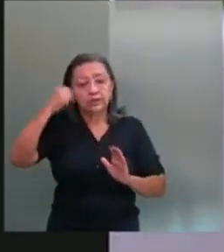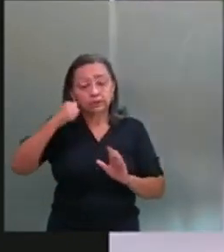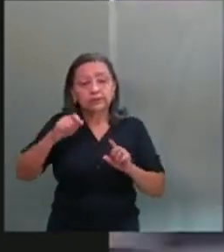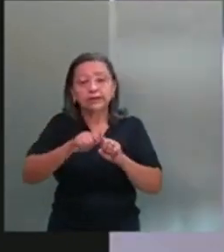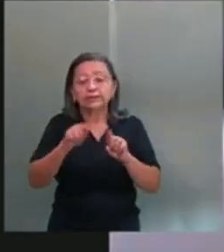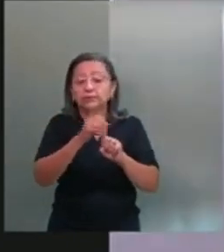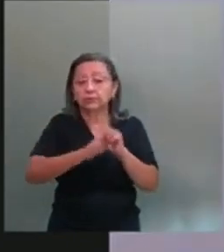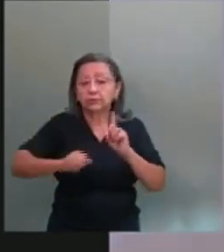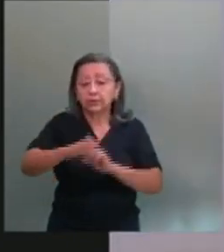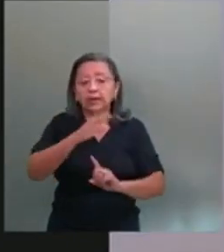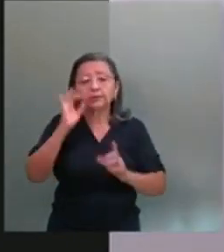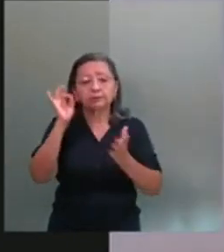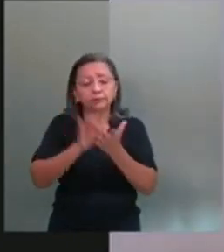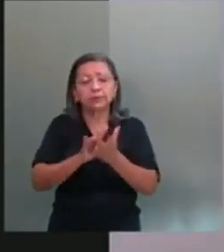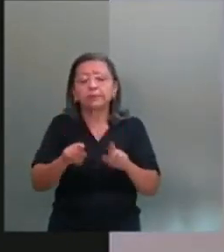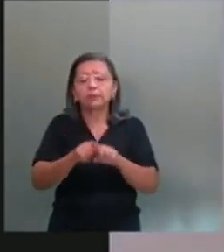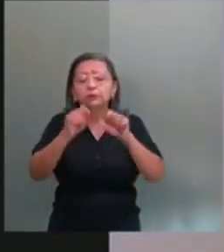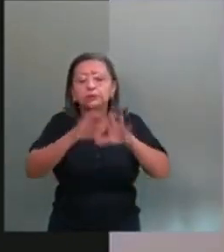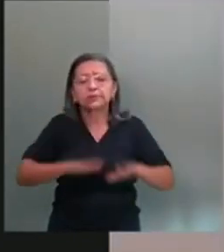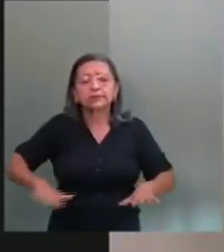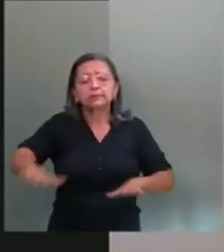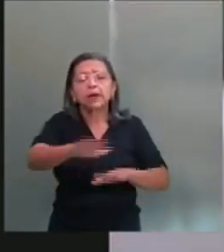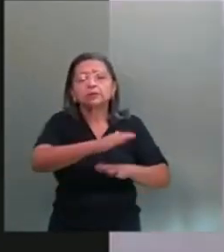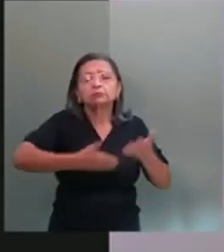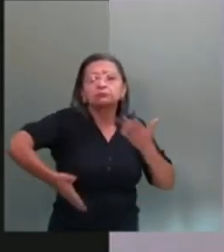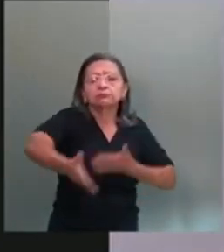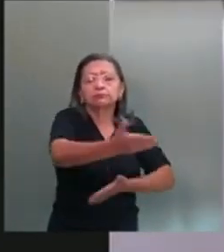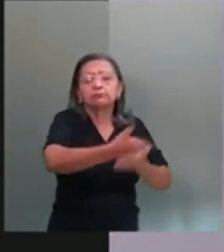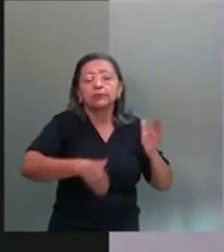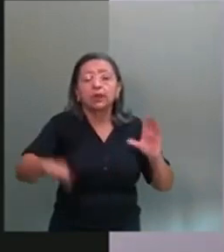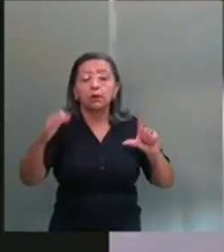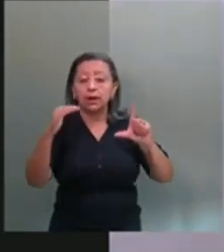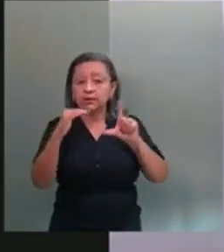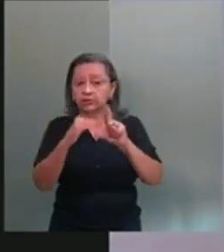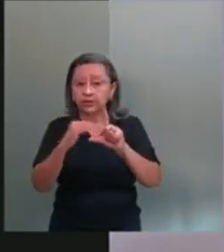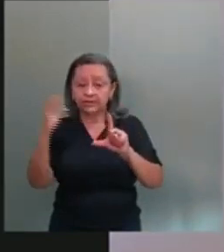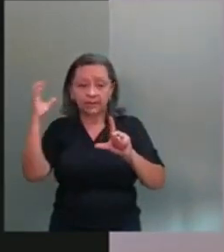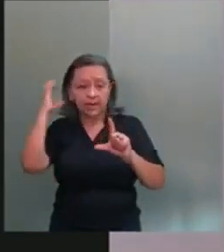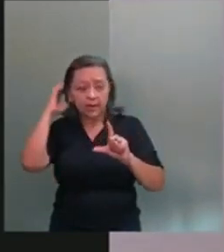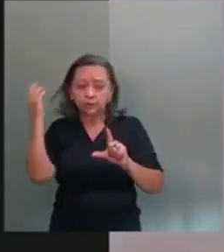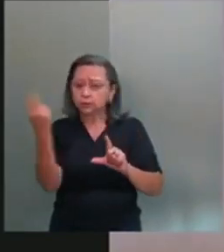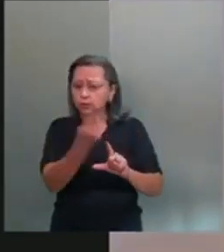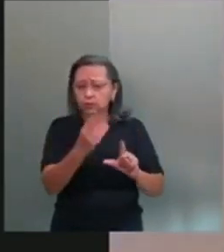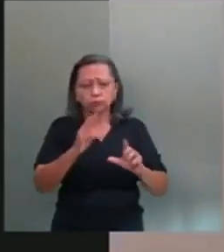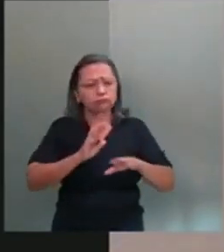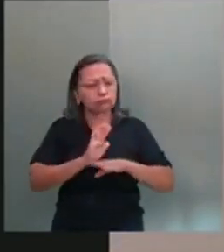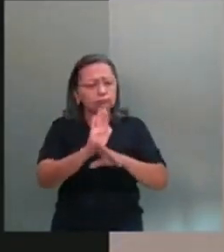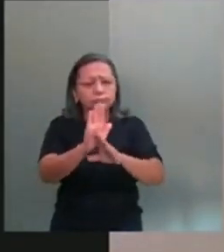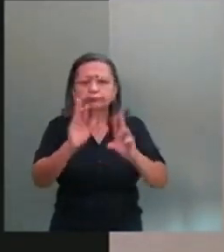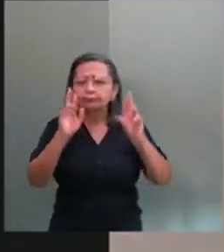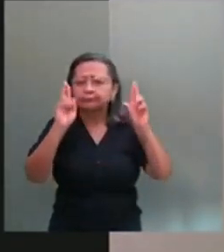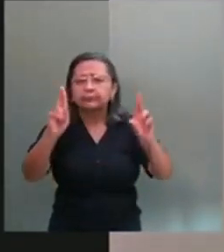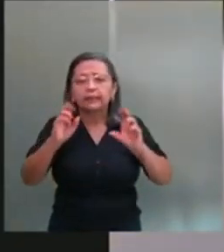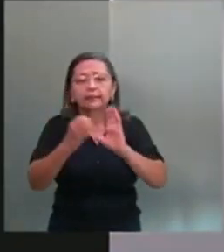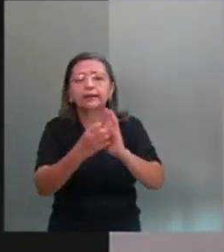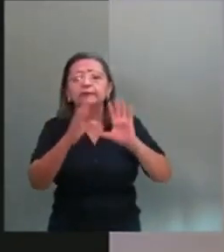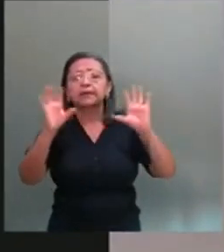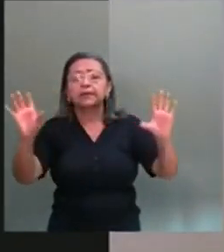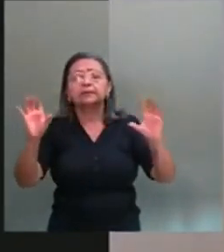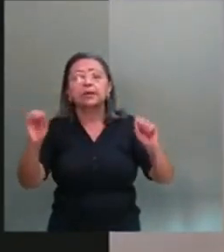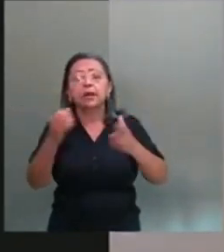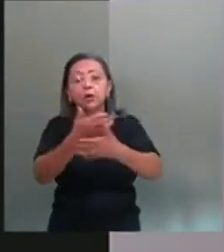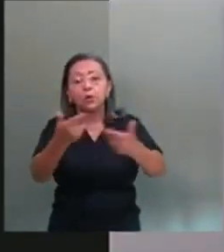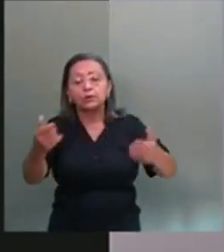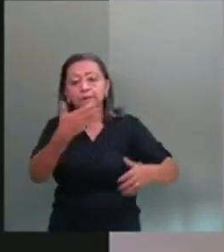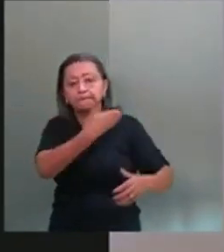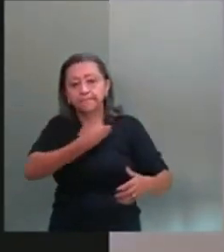sociedade, presente nos espaços interativos, agência e rádio colaboram com a desejada transparência da coisa